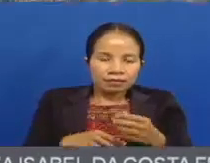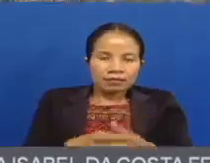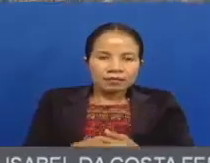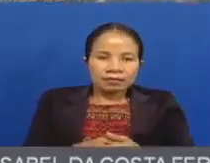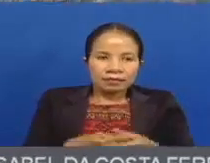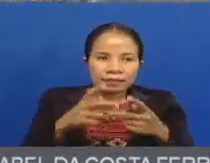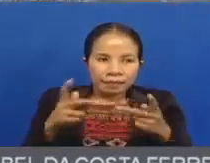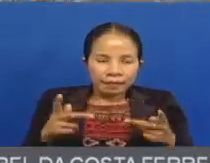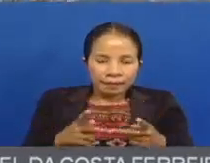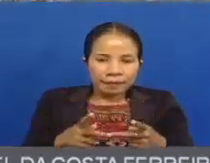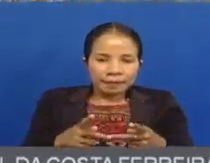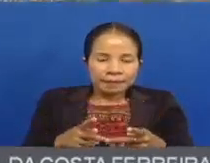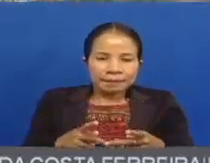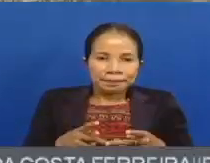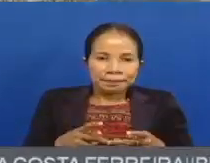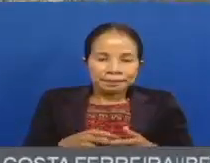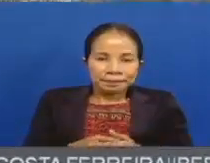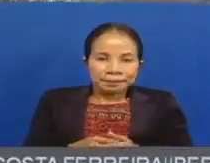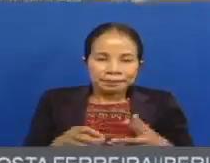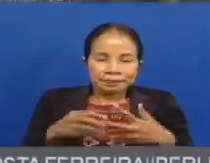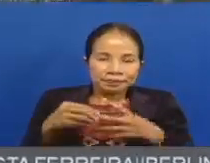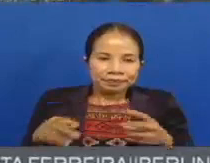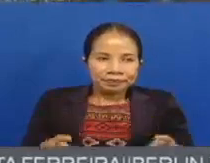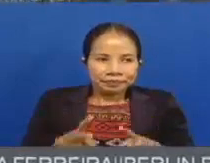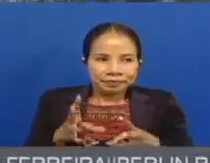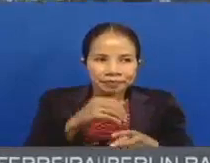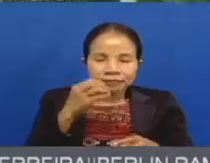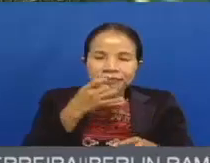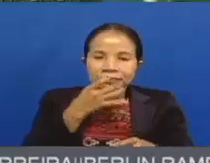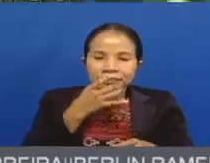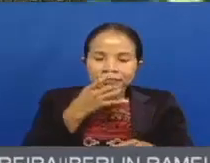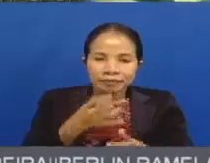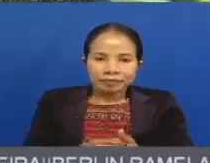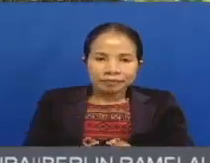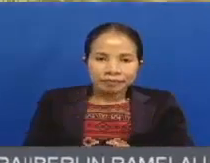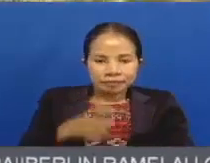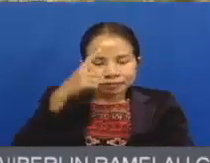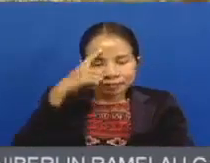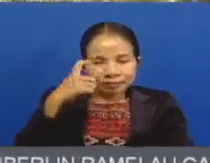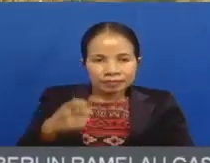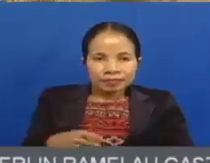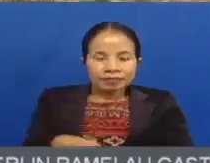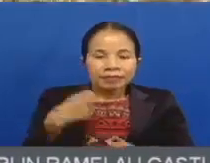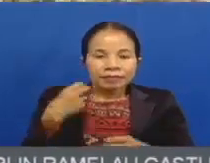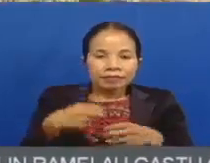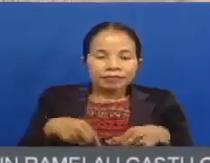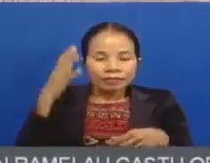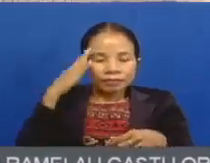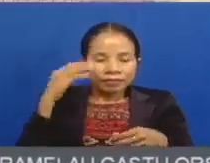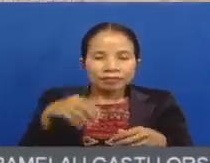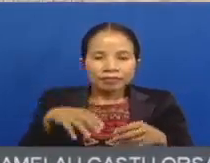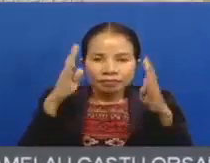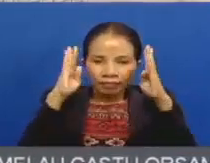área rural, se estagnada, liu-liu estrada no eletricidade. Tambani, desafia